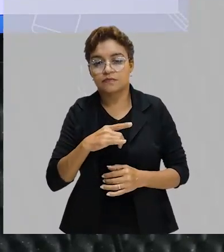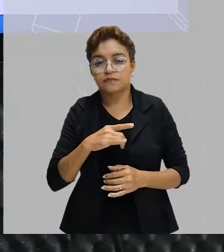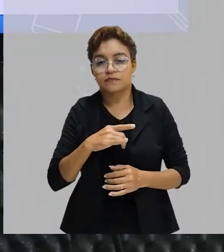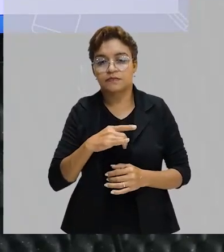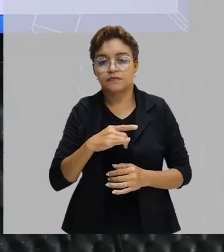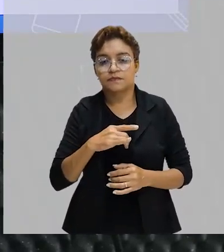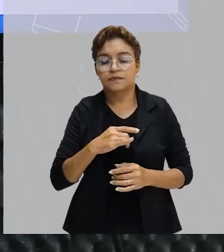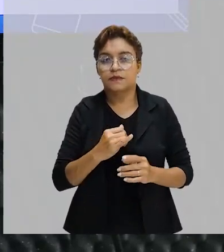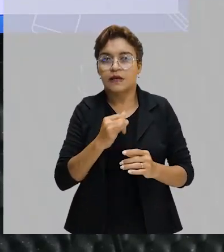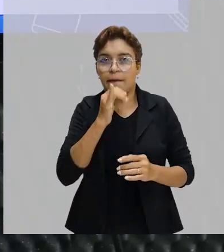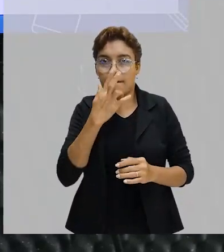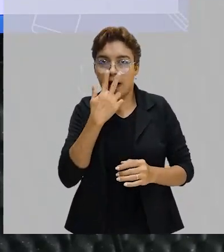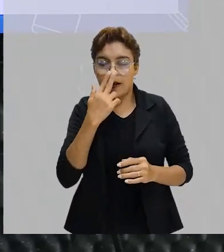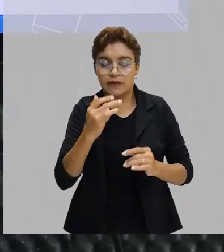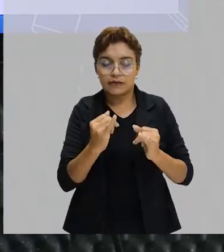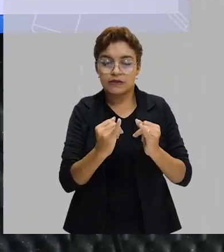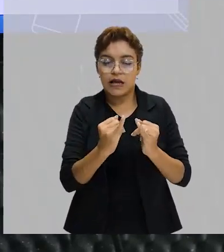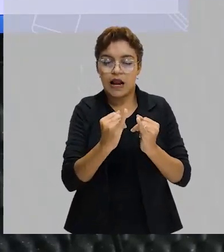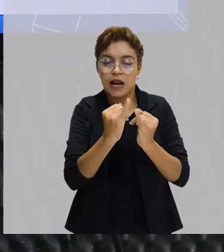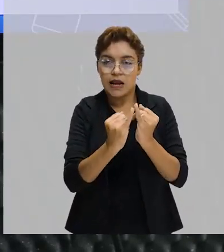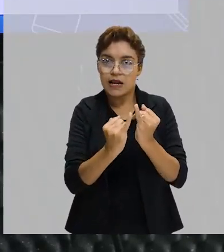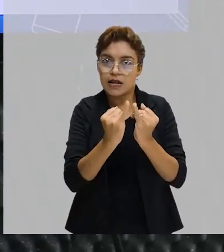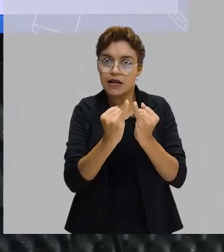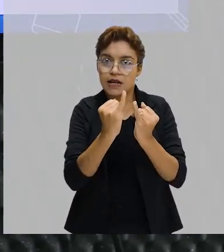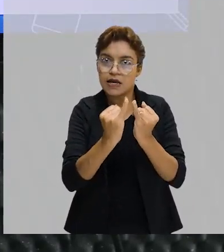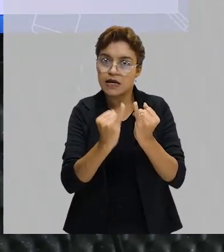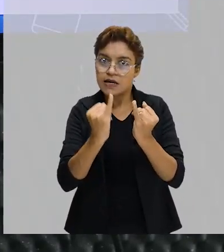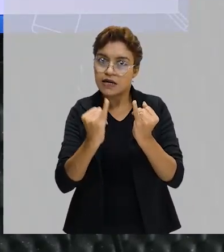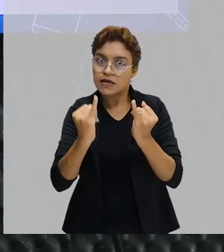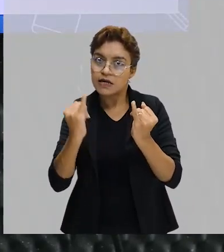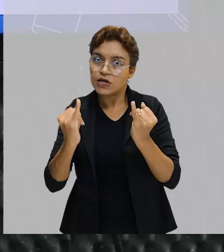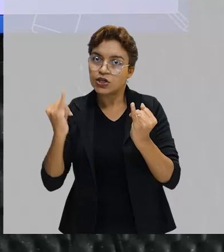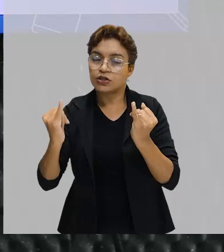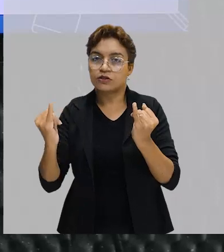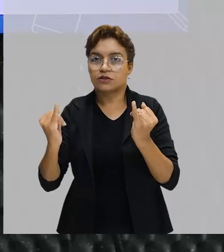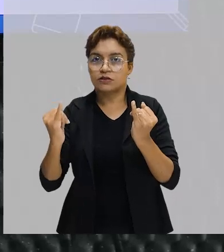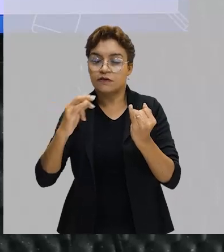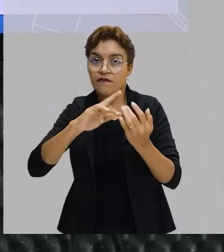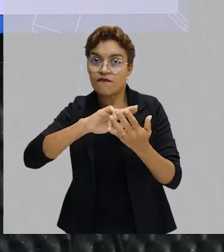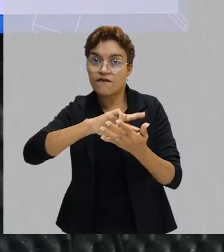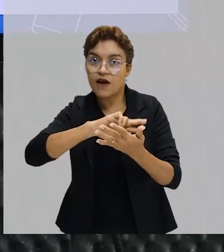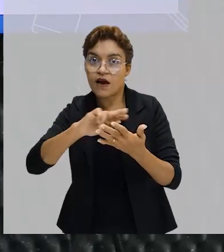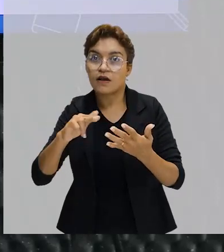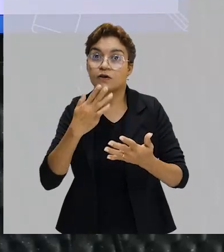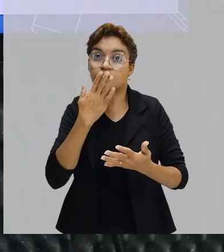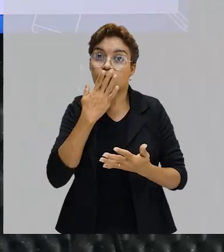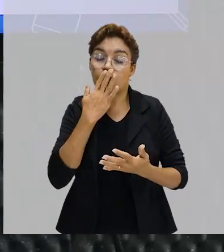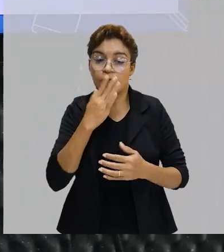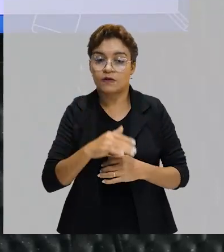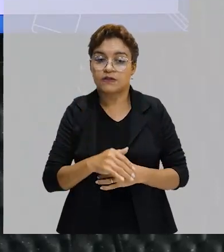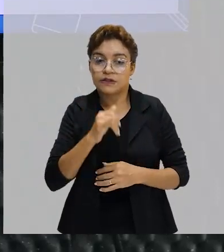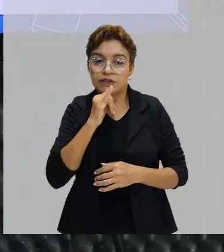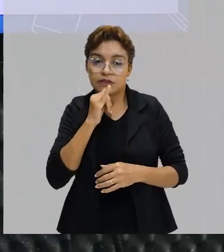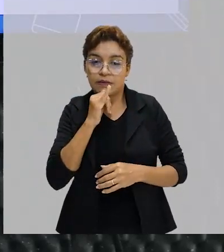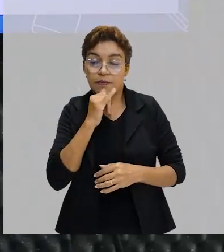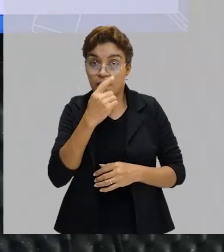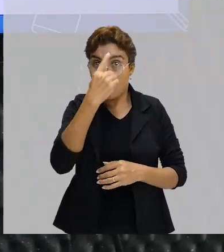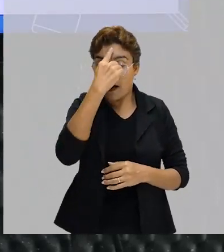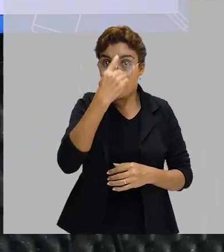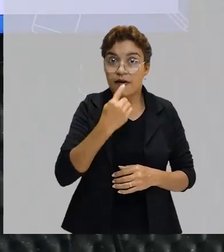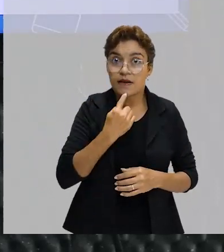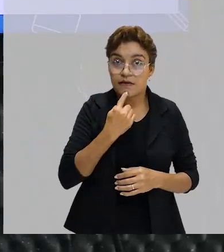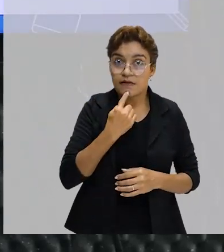raias claras e finas. Então, essa cor ela vai sofrer uma decomposição em